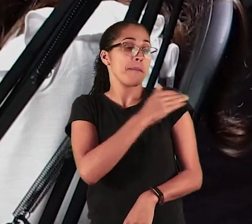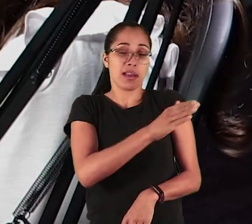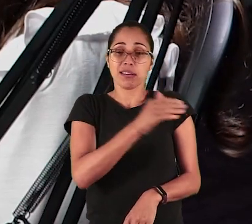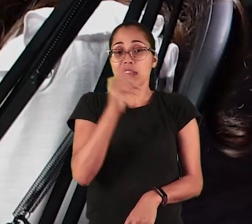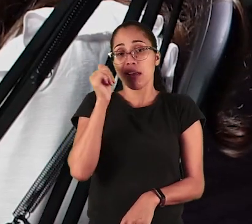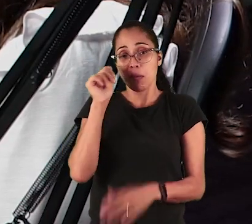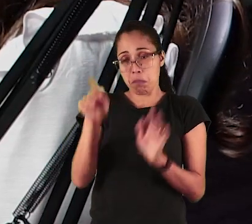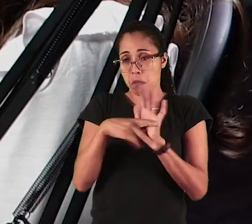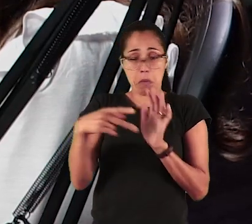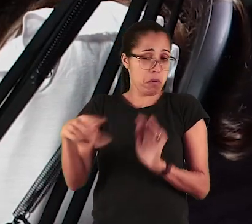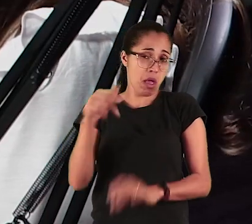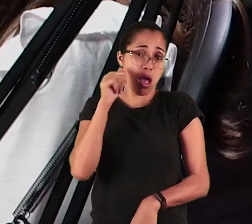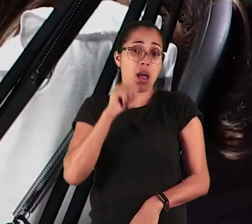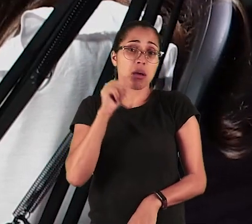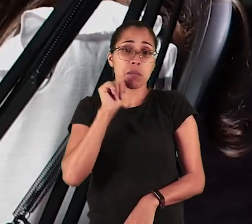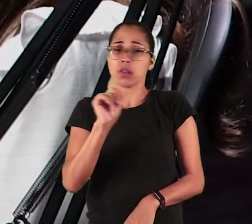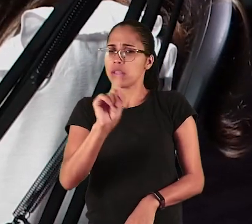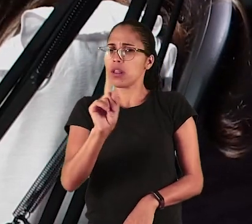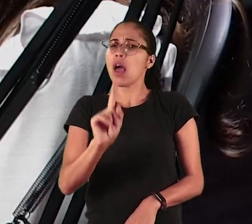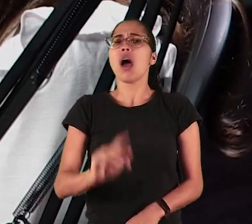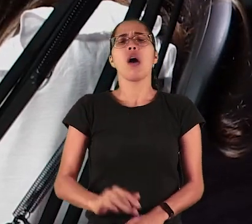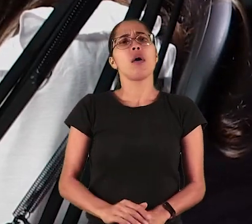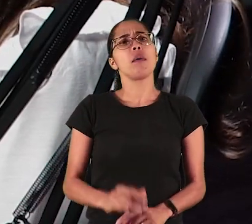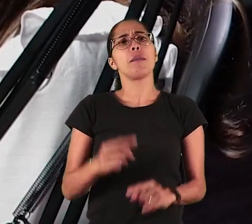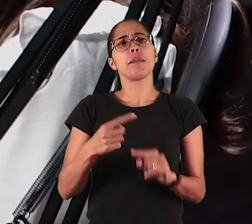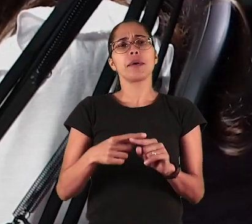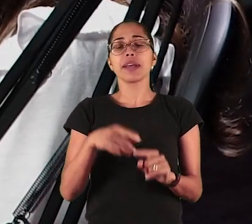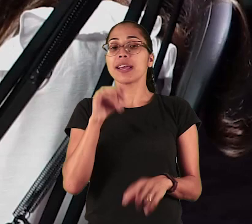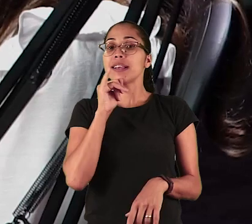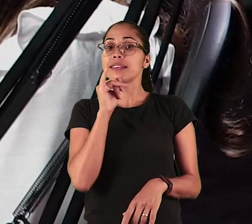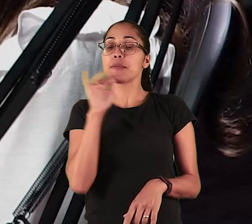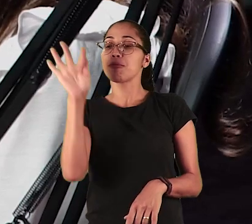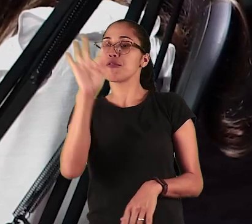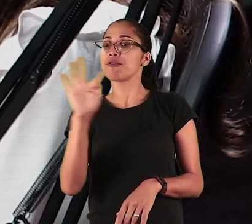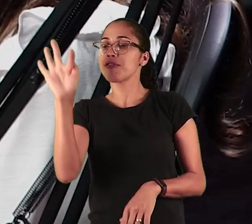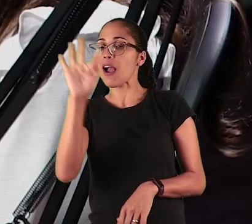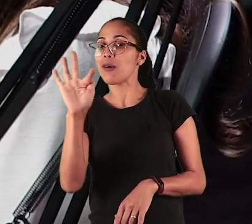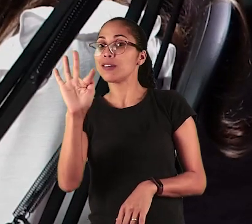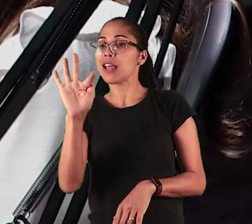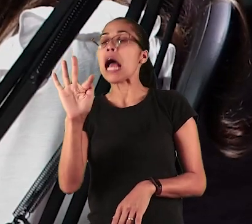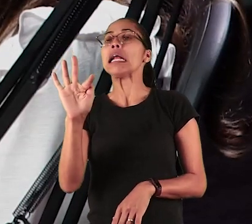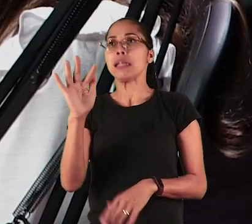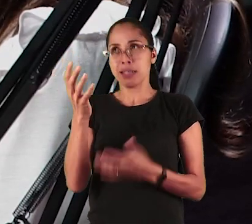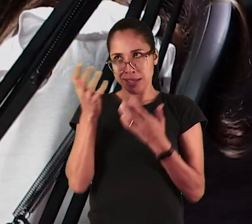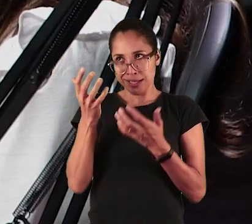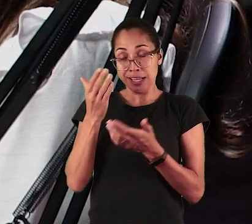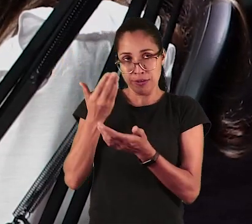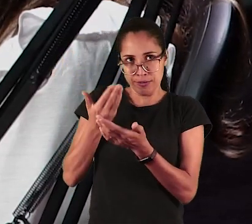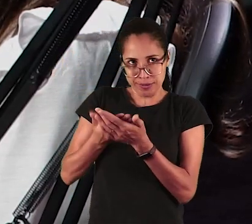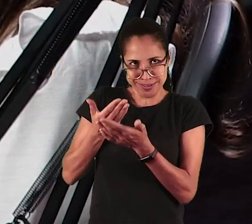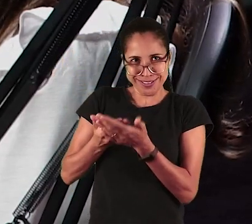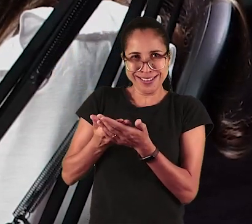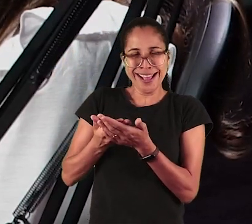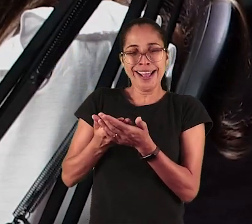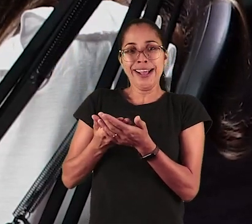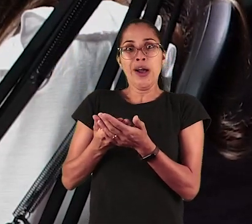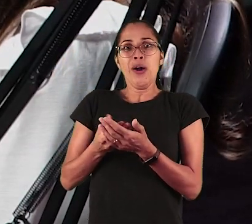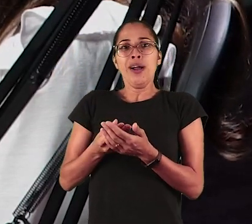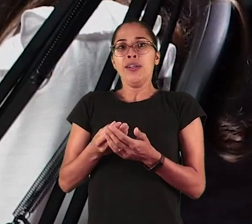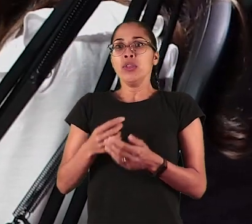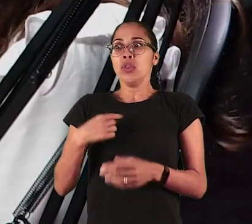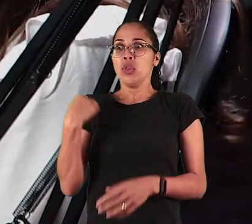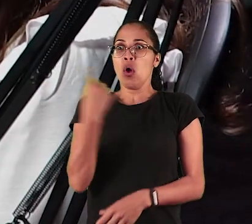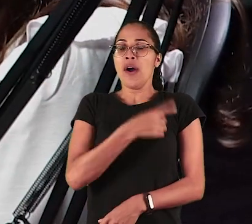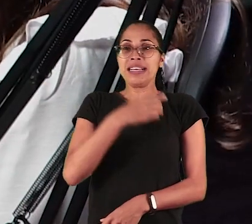que a gente tava comentando aqui também a gente quando a gente resolveu entrar na faculdade a gente não sabia o que nos esperava o quanto de fato a gente ia